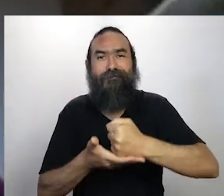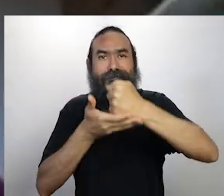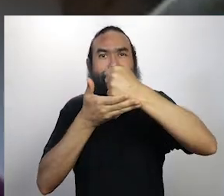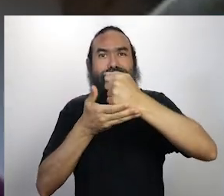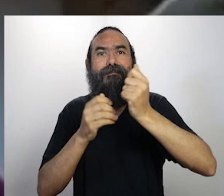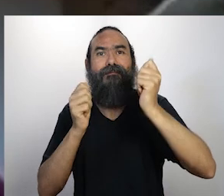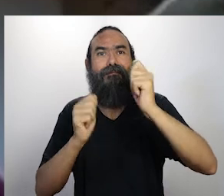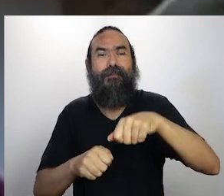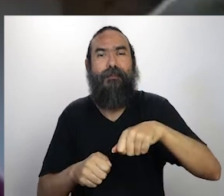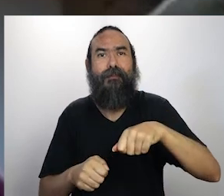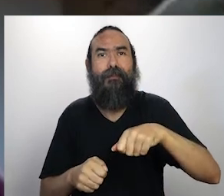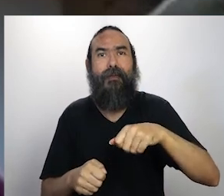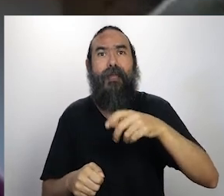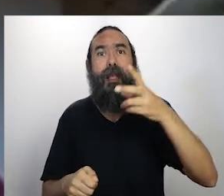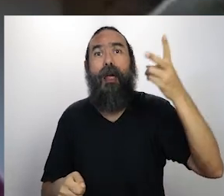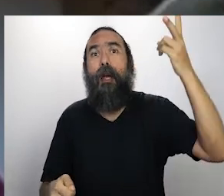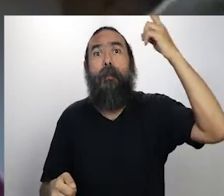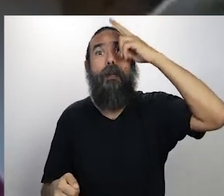memórias mais